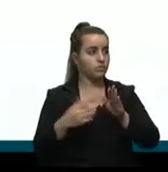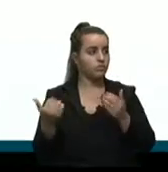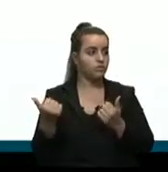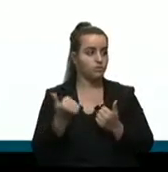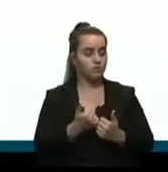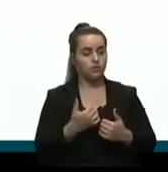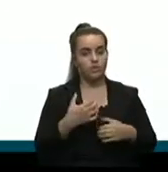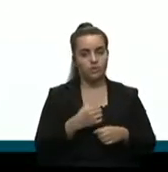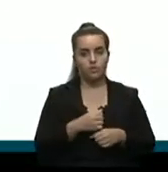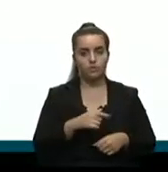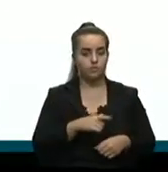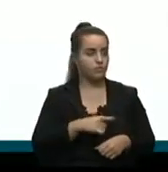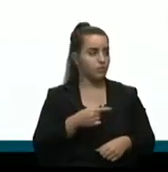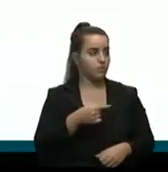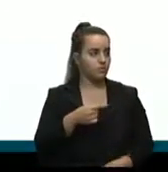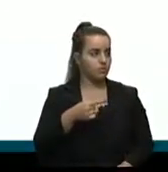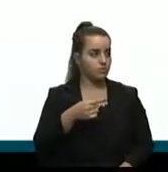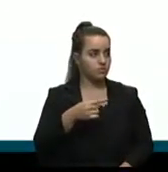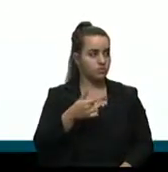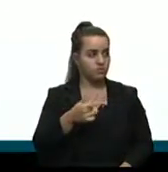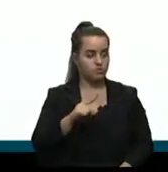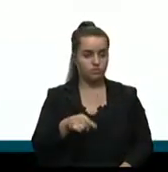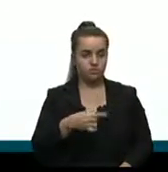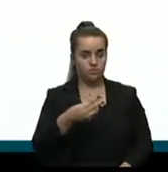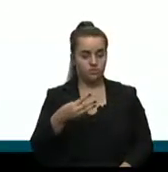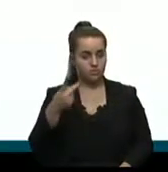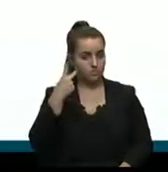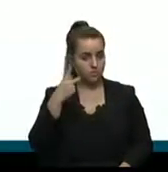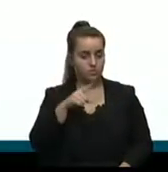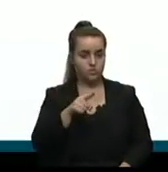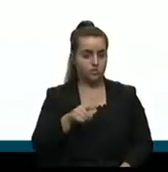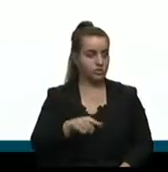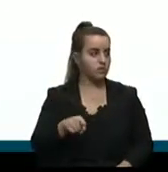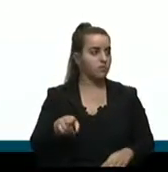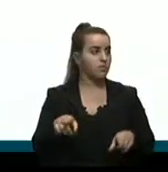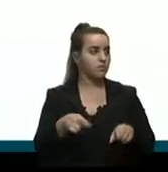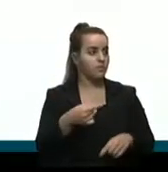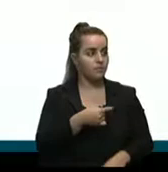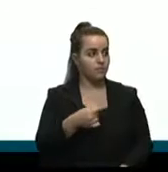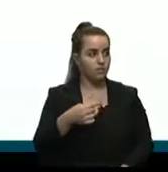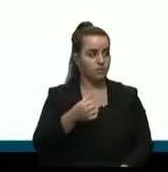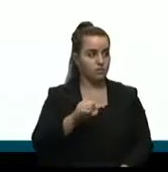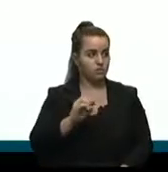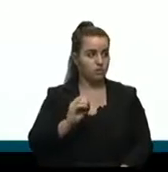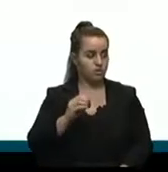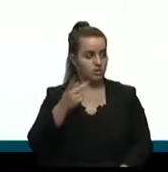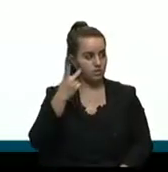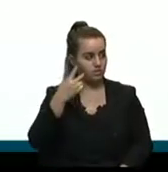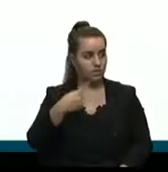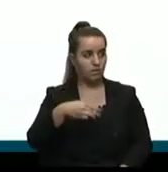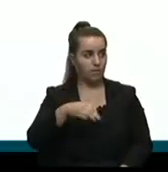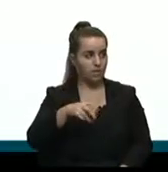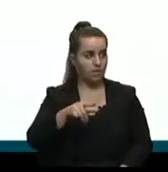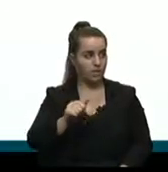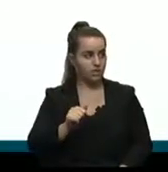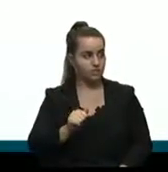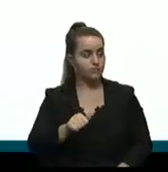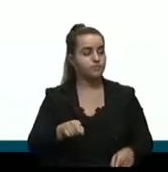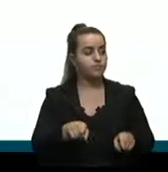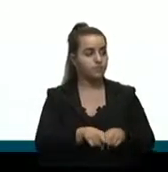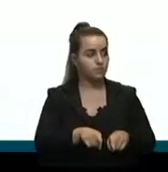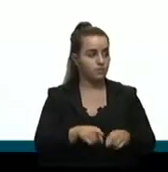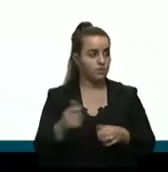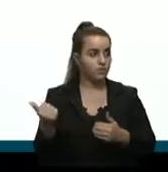Substituindo na fórmula, então, teremos menos 2,33 para o z, menos o 80 para a média, e